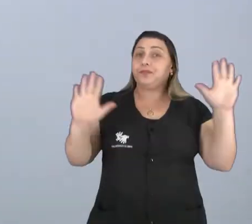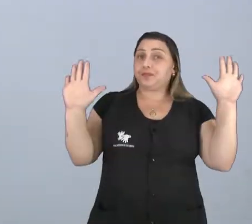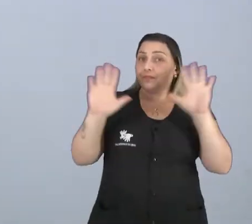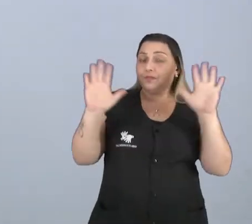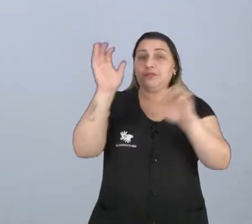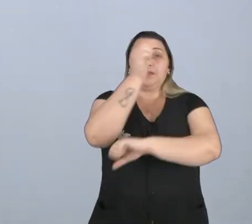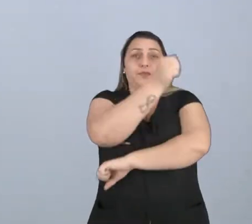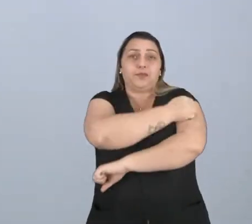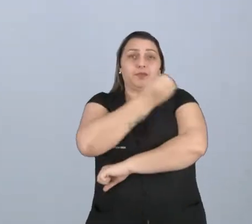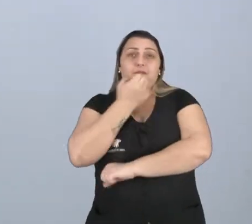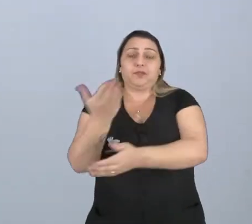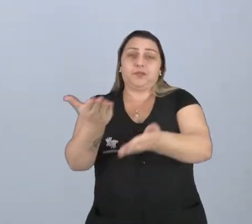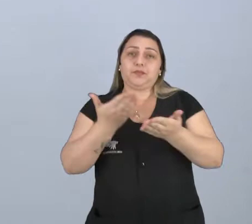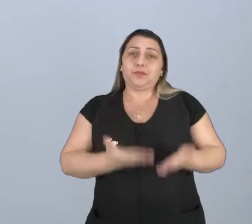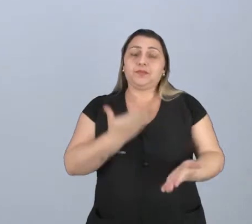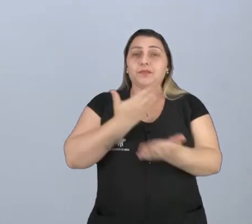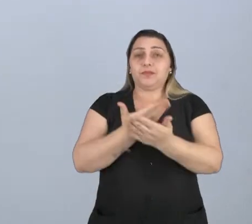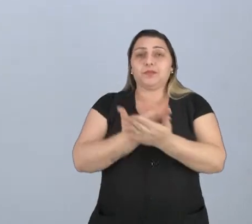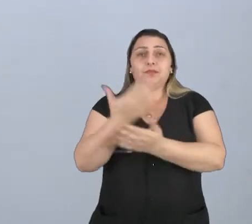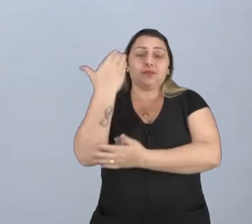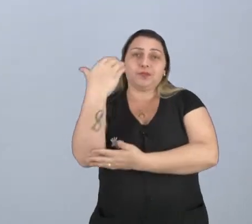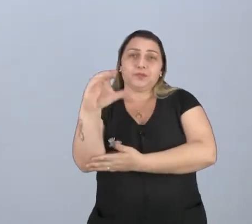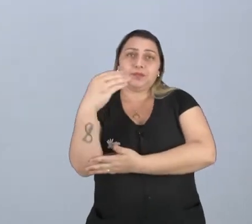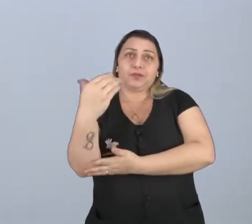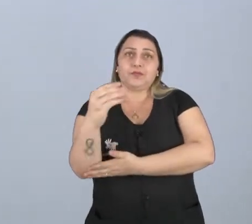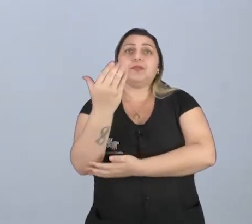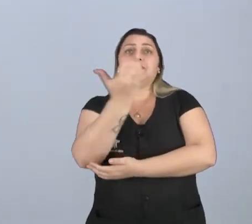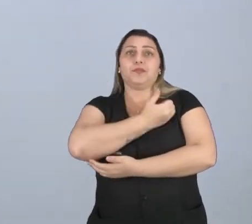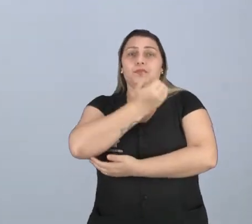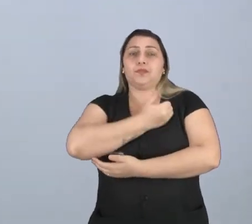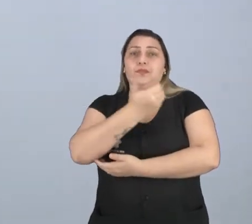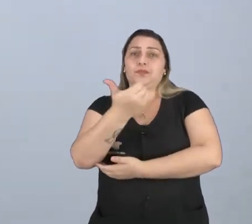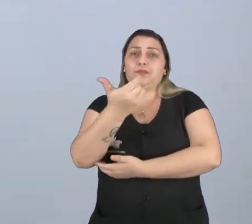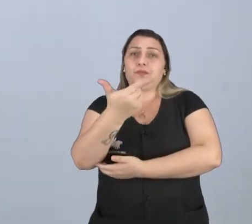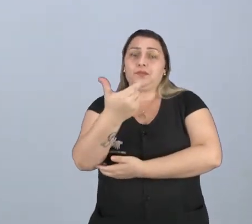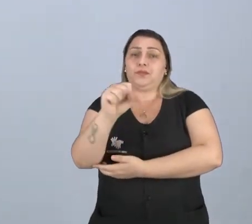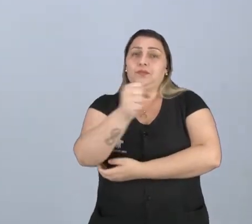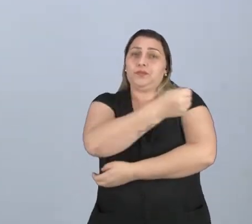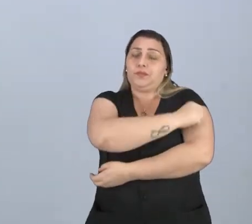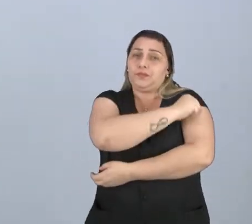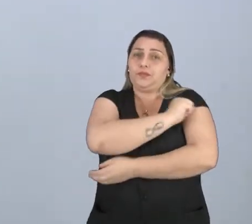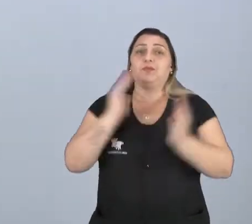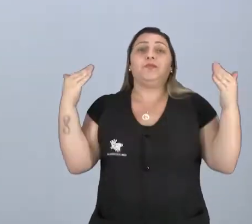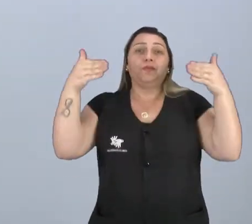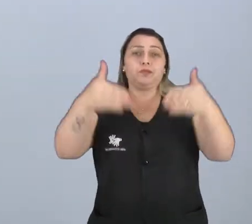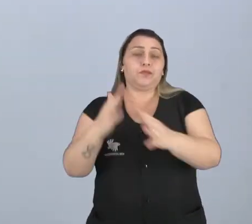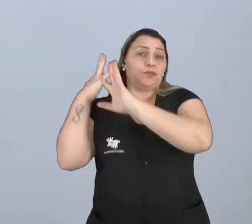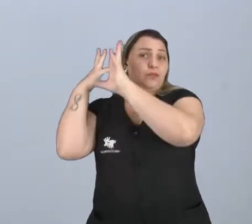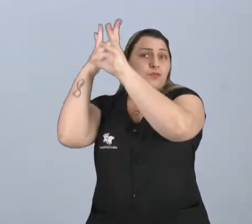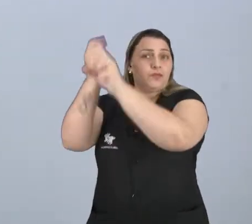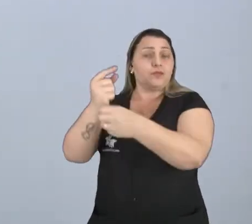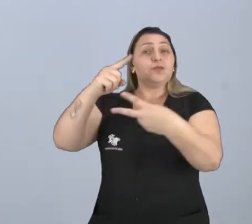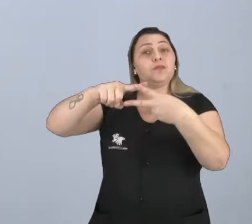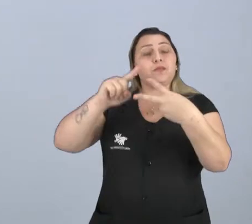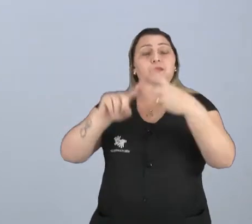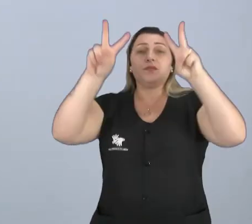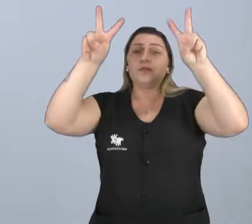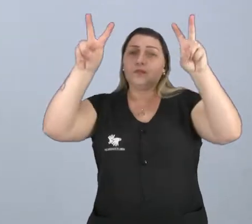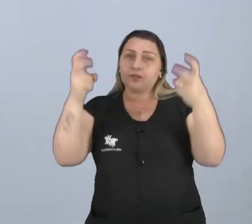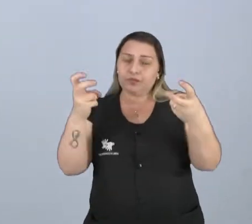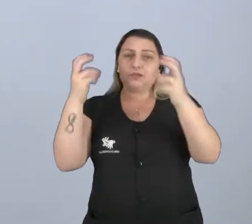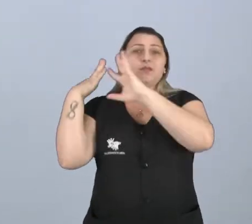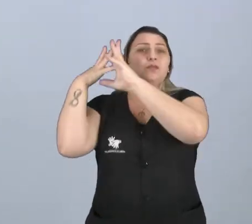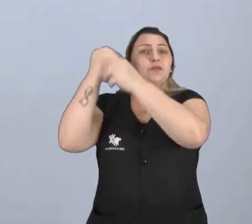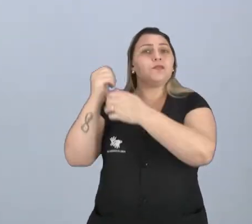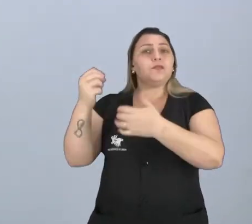Olá, alunos, bem-vindos a mais uma aula de ciências. Na aula de número 28 do oitavo ano, nós vamos focar na revisão de dois temas, tá? Nós vamos revisar